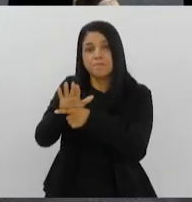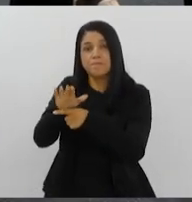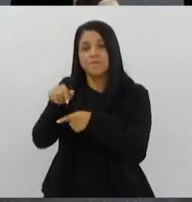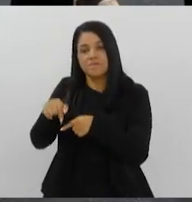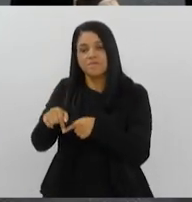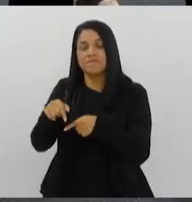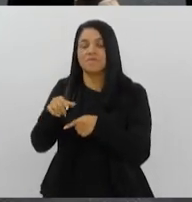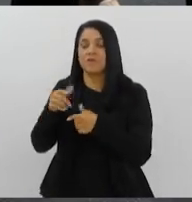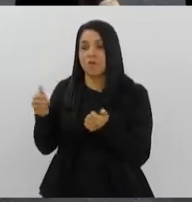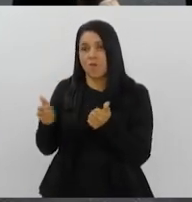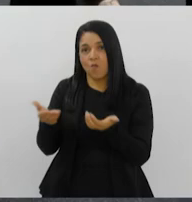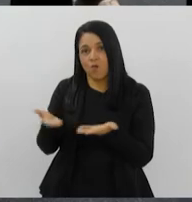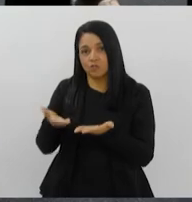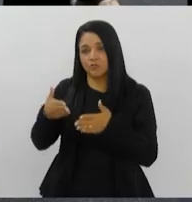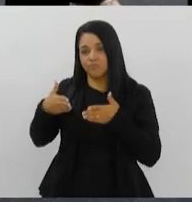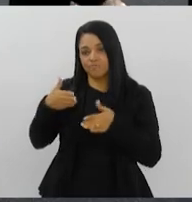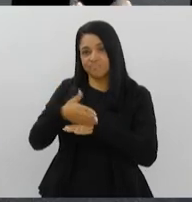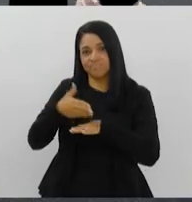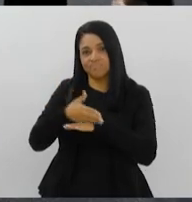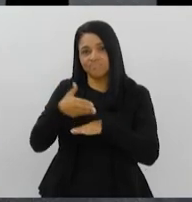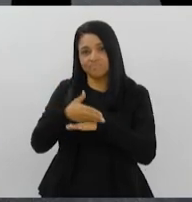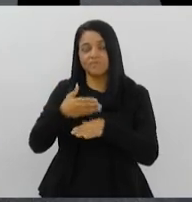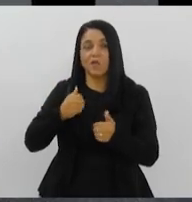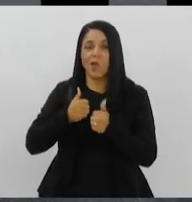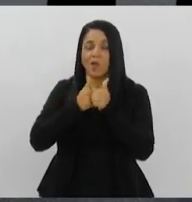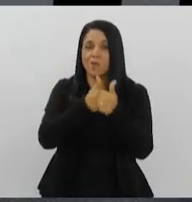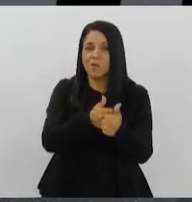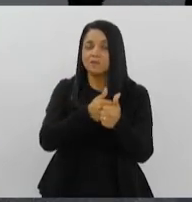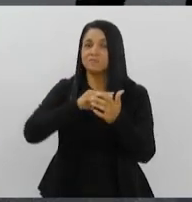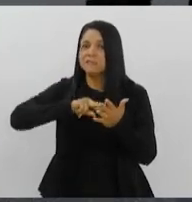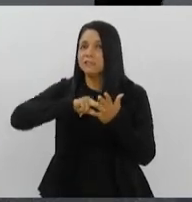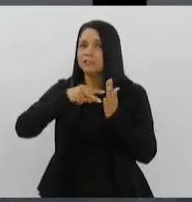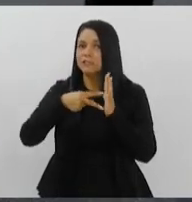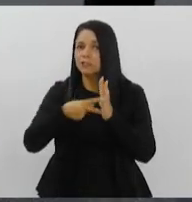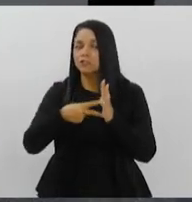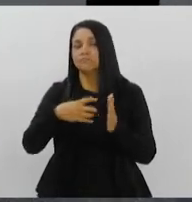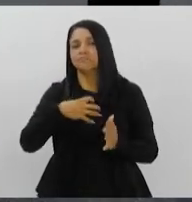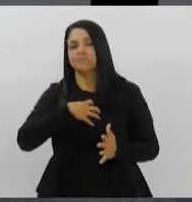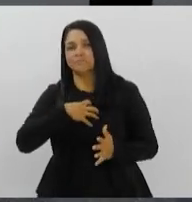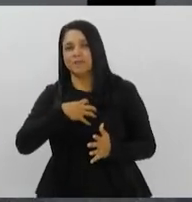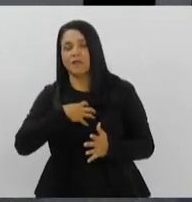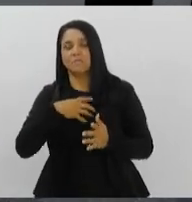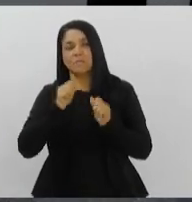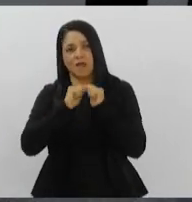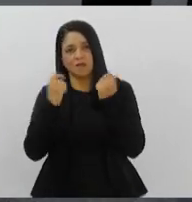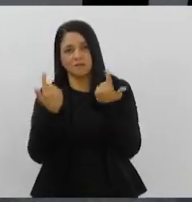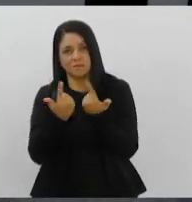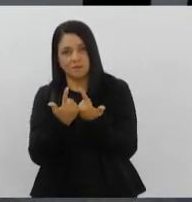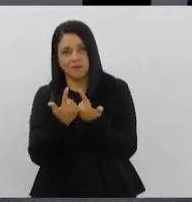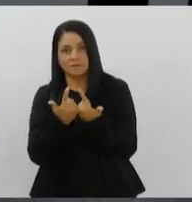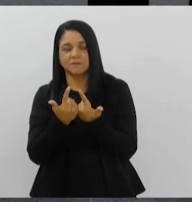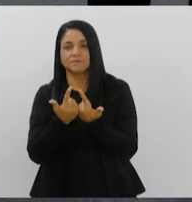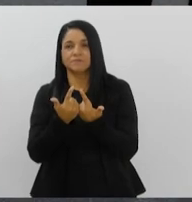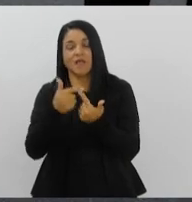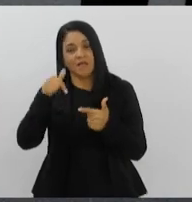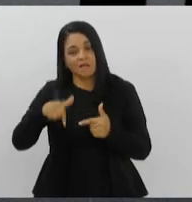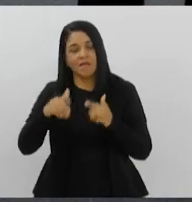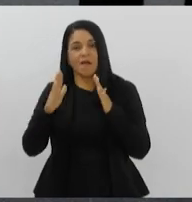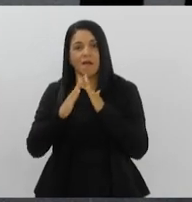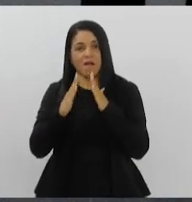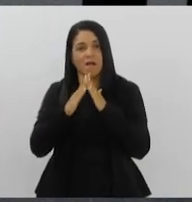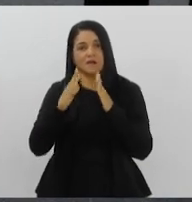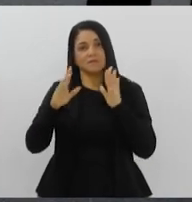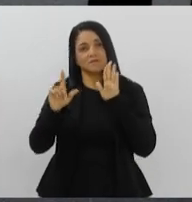aqui acompanhando. O que dá o verdadeiro sentido para a Assembleia Legislativa, porque aqui é a casa do